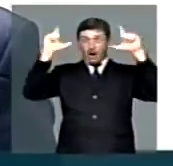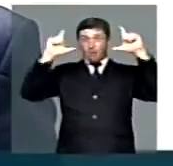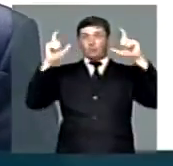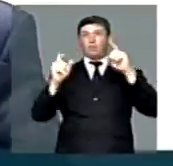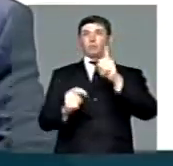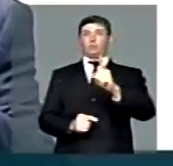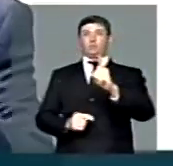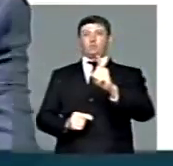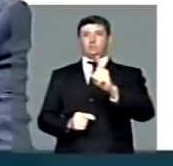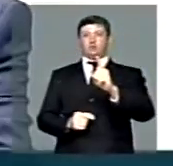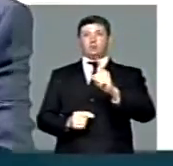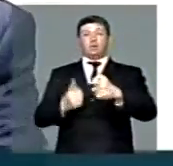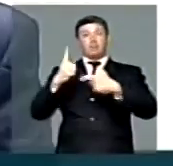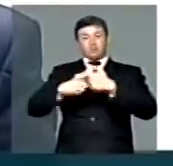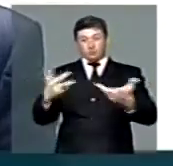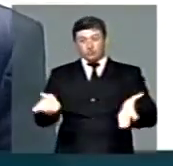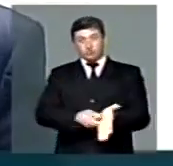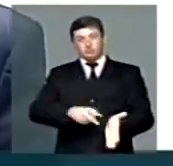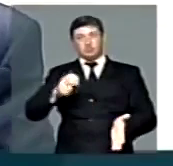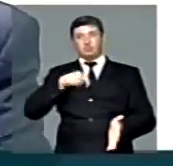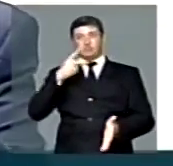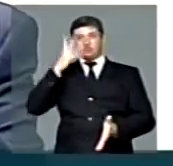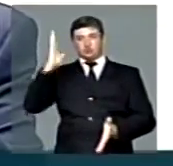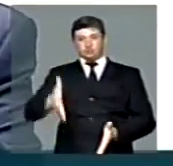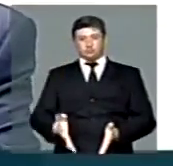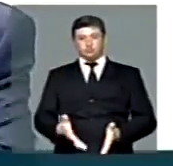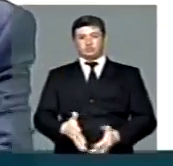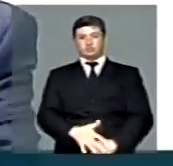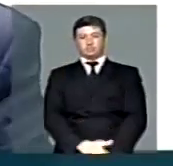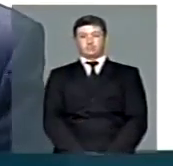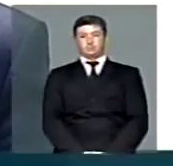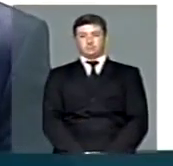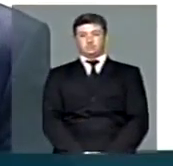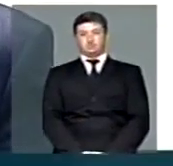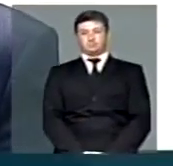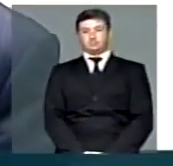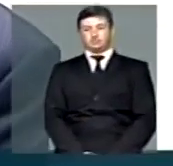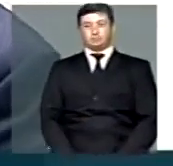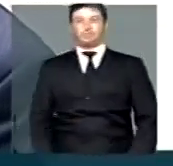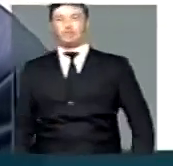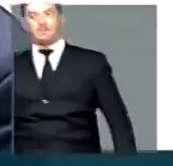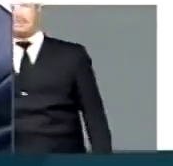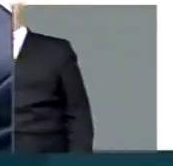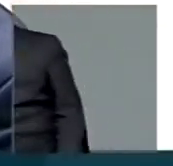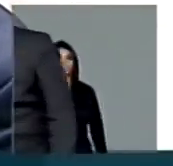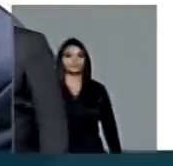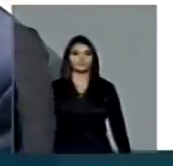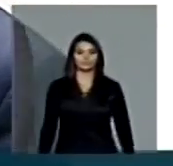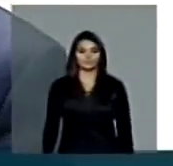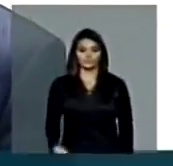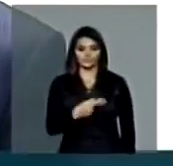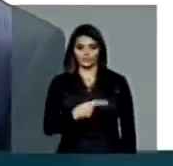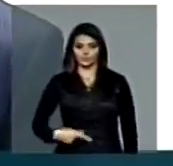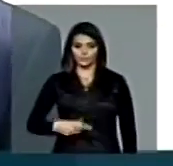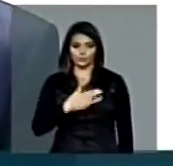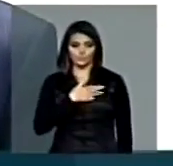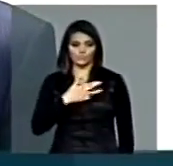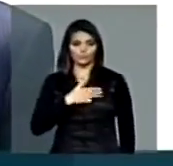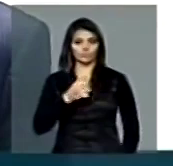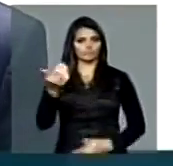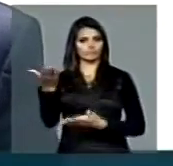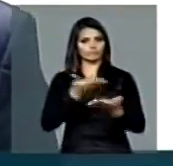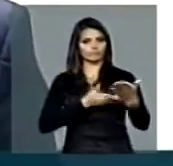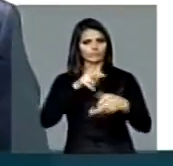senhora, como eu disse hoje de manhã, que o presidente Lula ouvia as vozes da rua, e